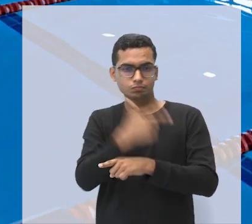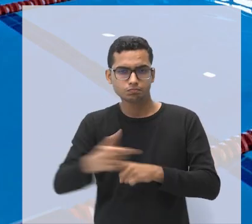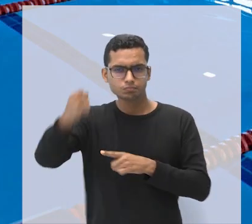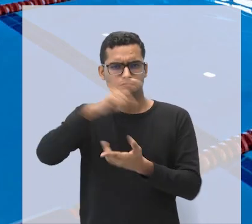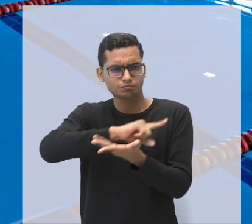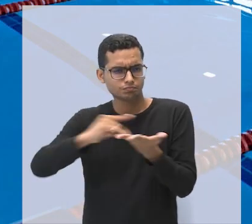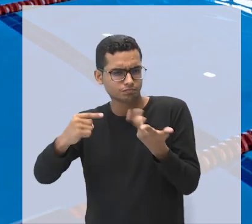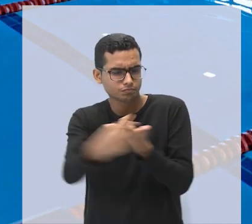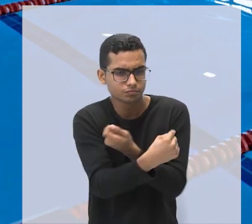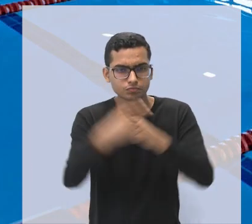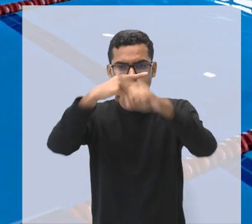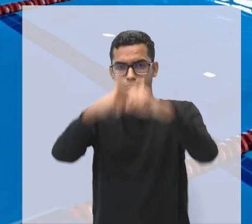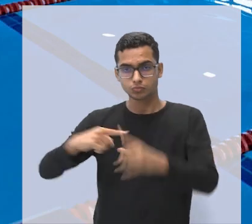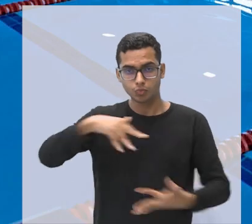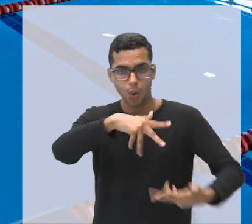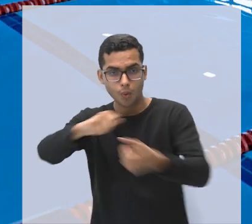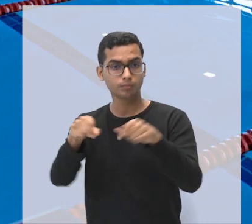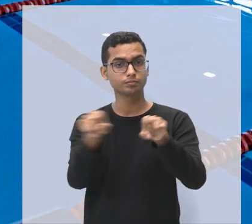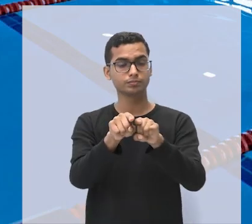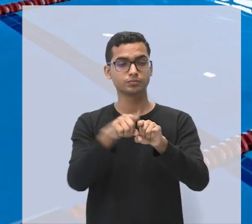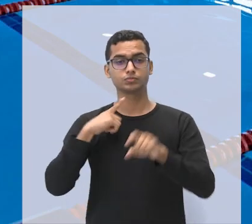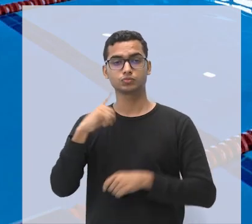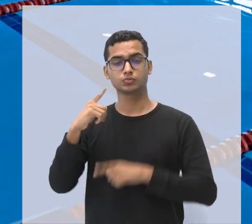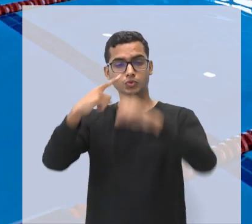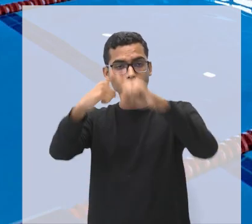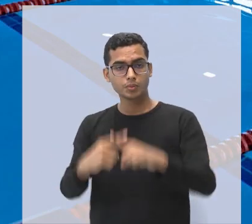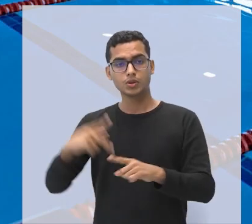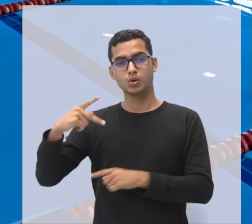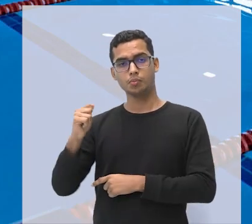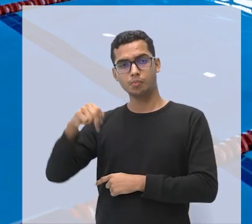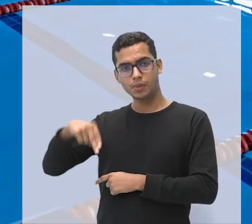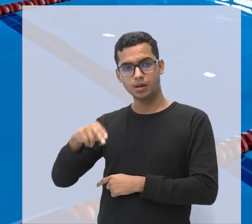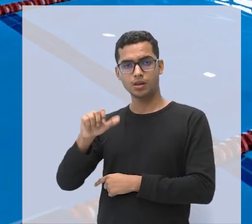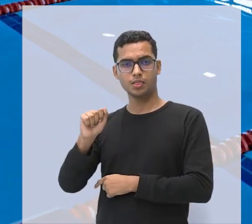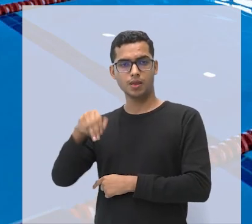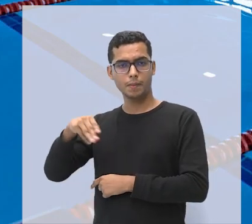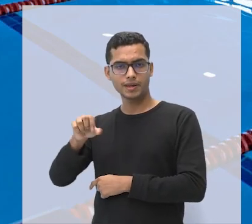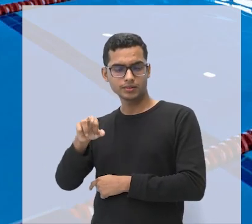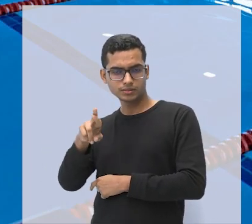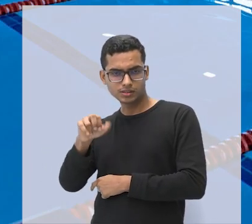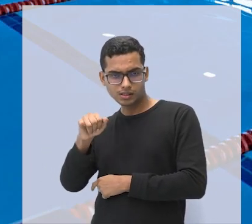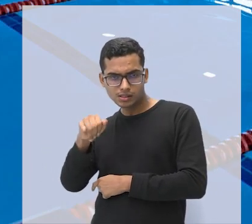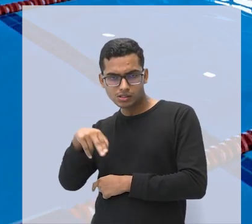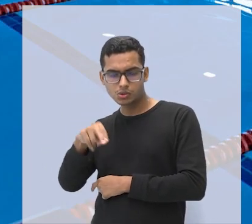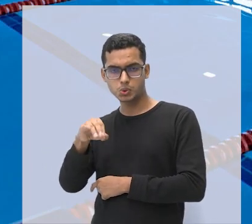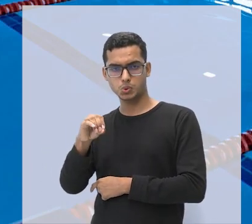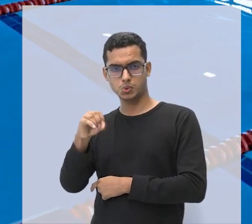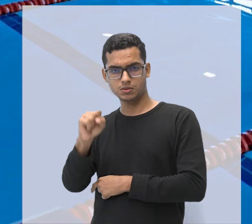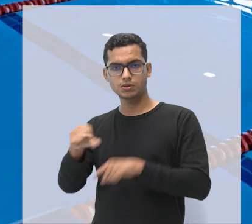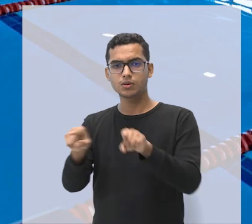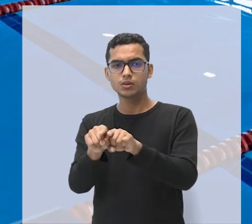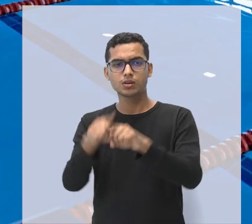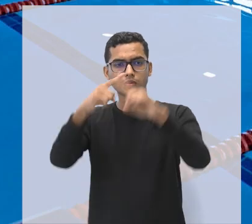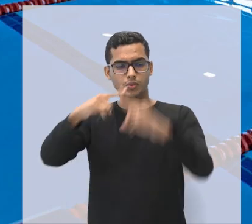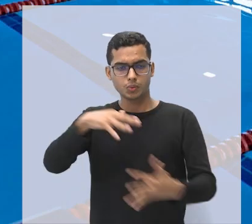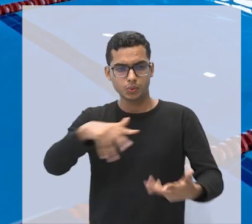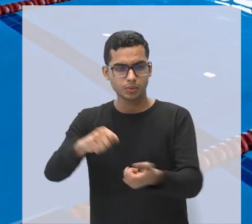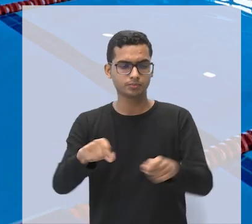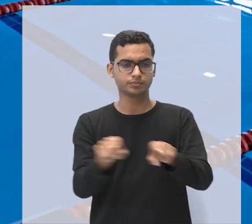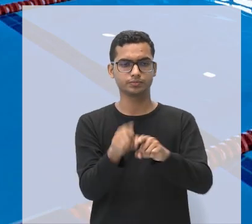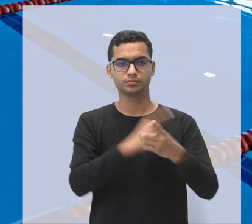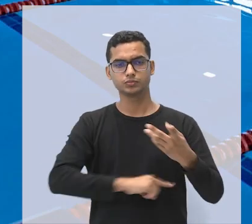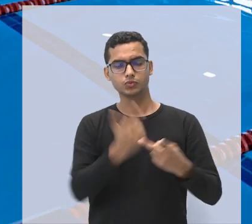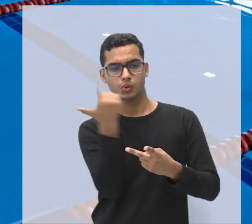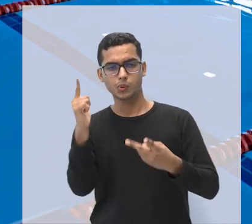diversas competições internacionais, incluindo Jogos Pan-Americanos e Campeonatos Mundiais. Uma outra